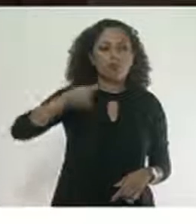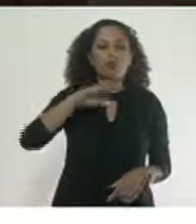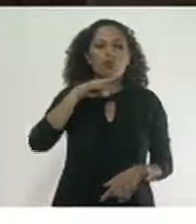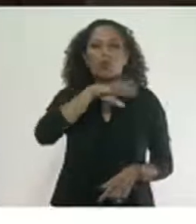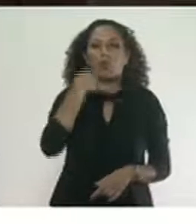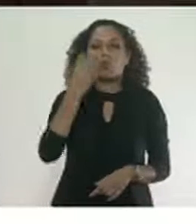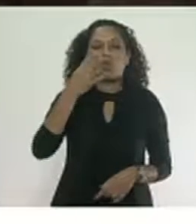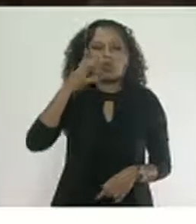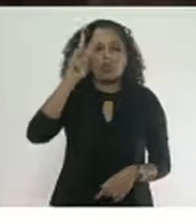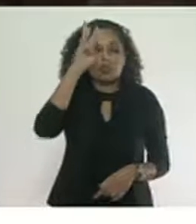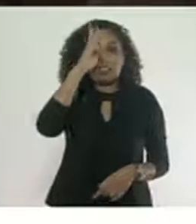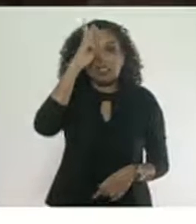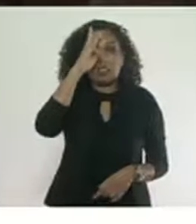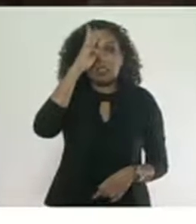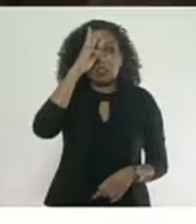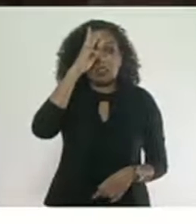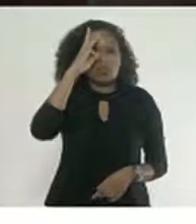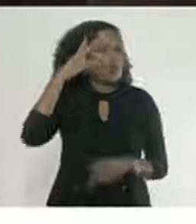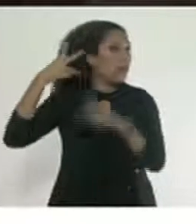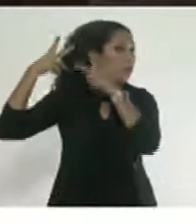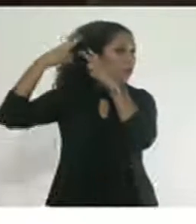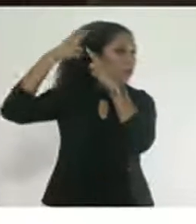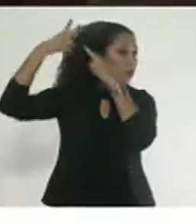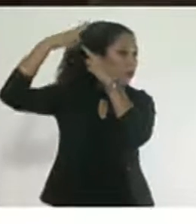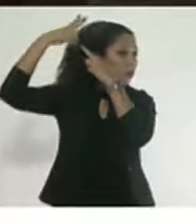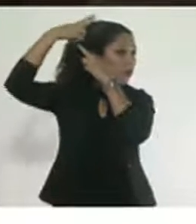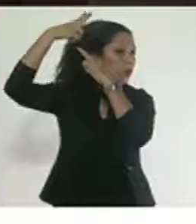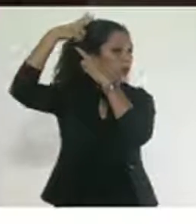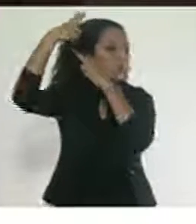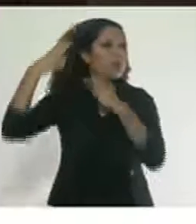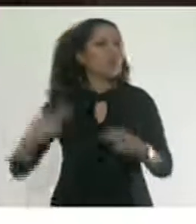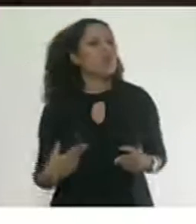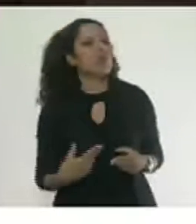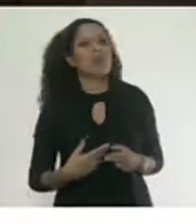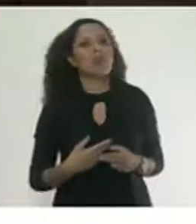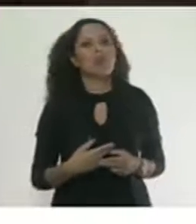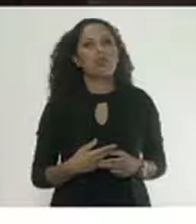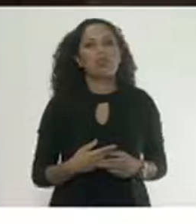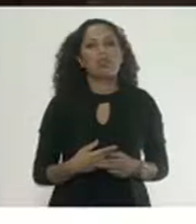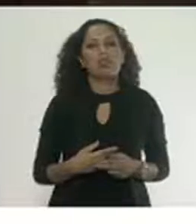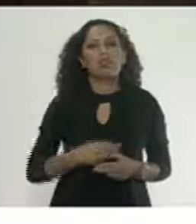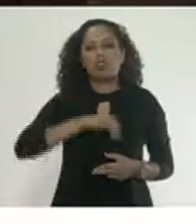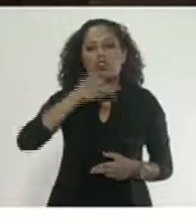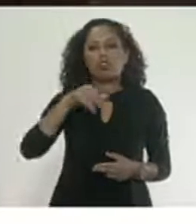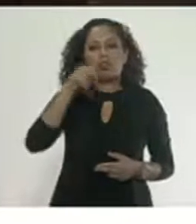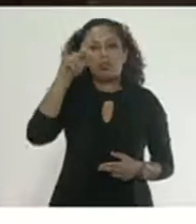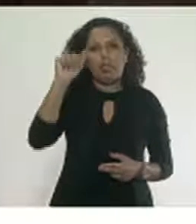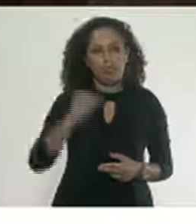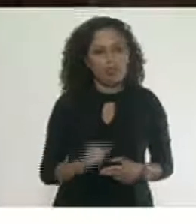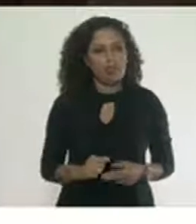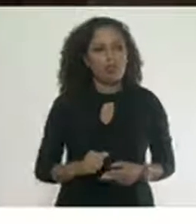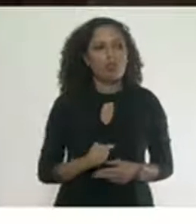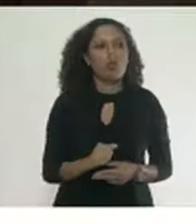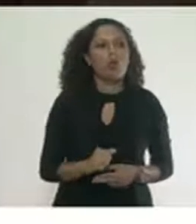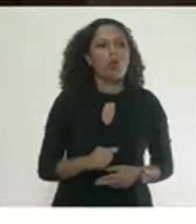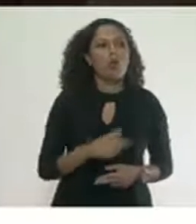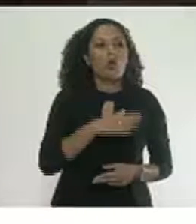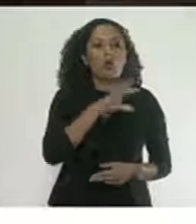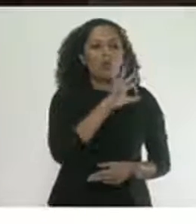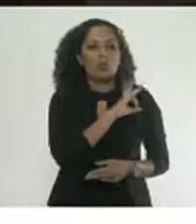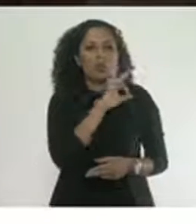terça-feira enquanto cortava o cabelo numa barbearia de Jacarepaguá. Anderson foi